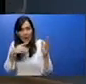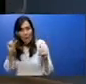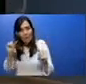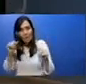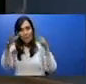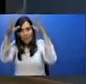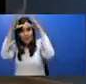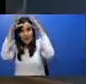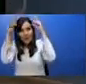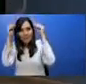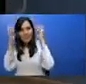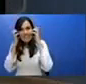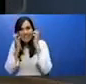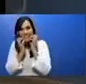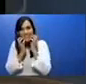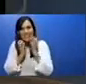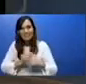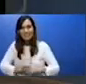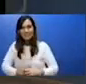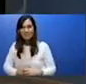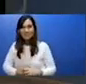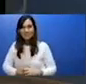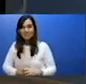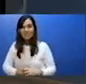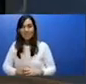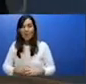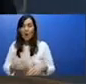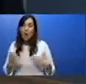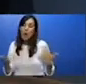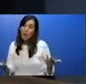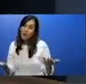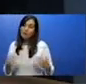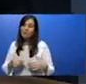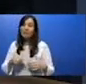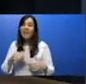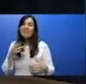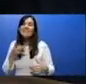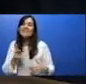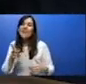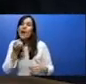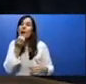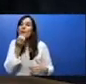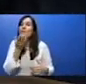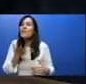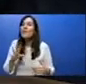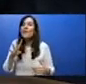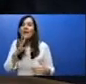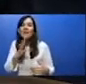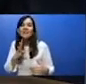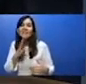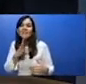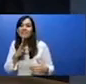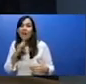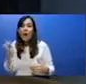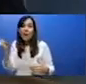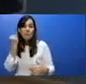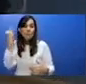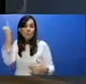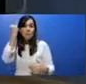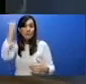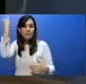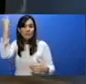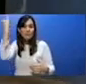pouquinho mais sobre o Leonardo da Vinci. De qualquer forma, é sempre bom reconhecer a importância